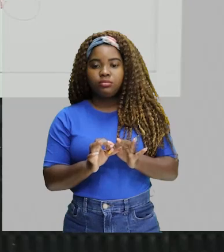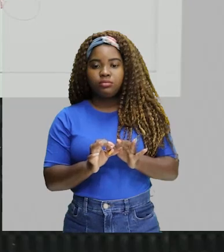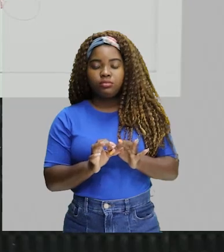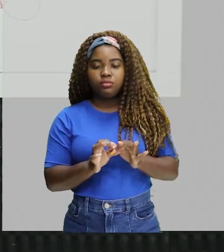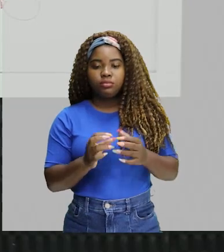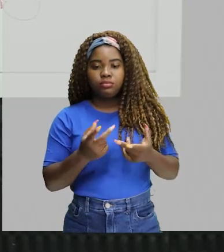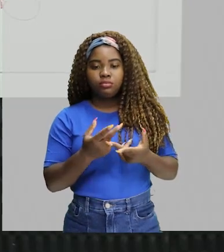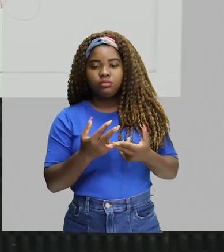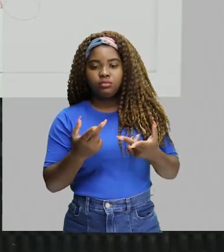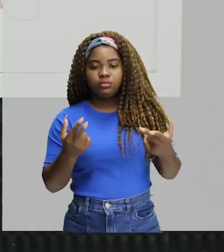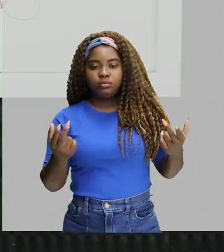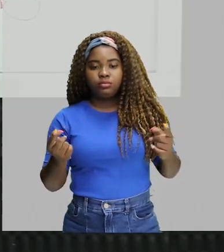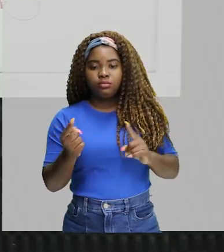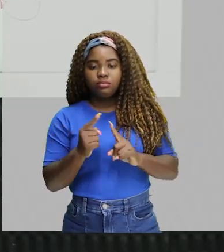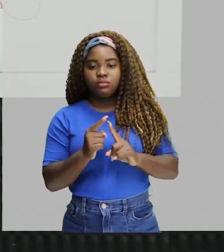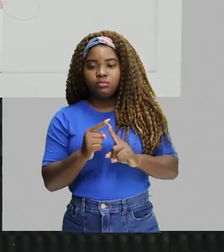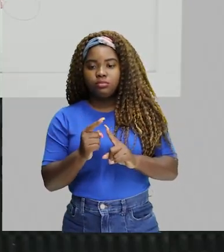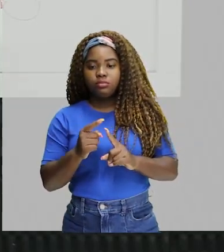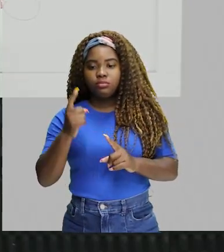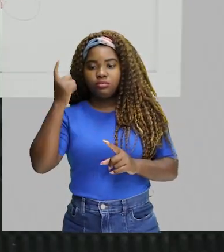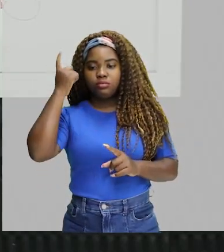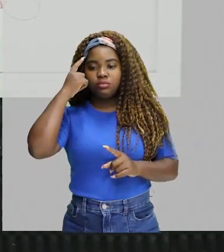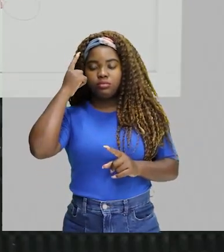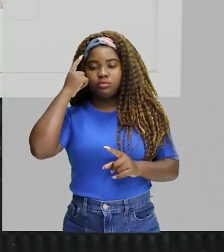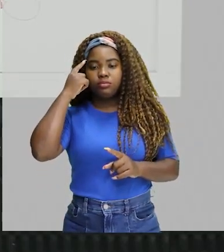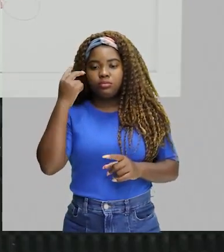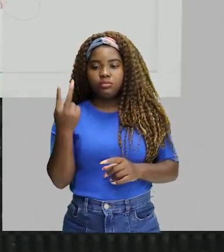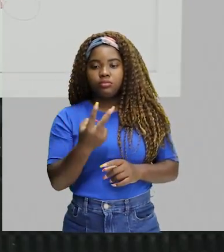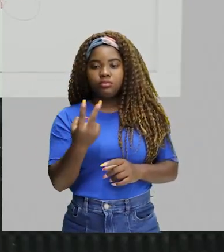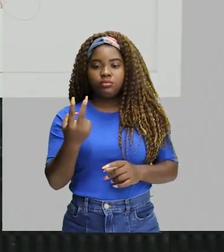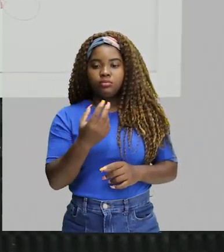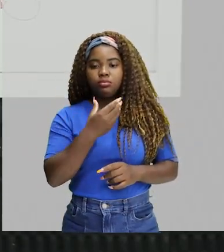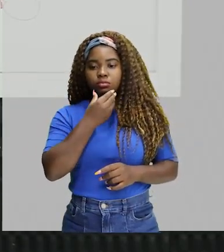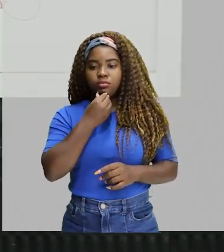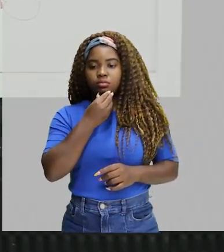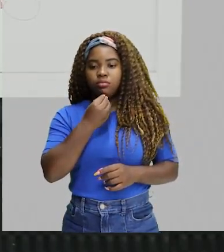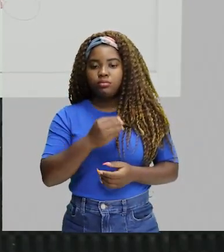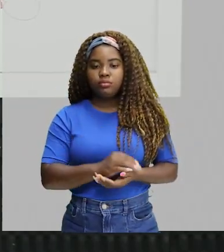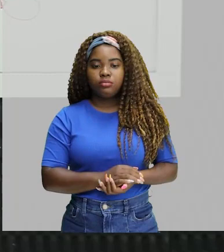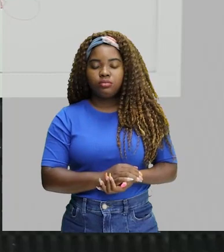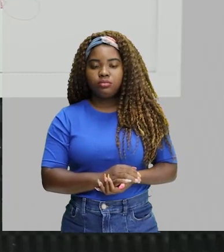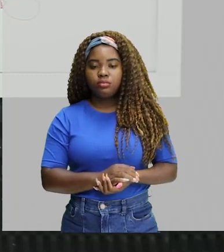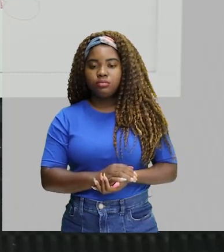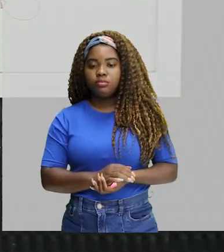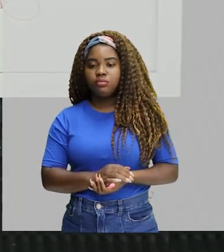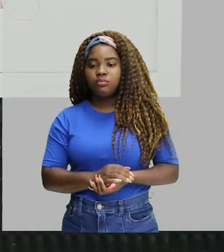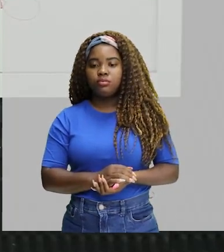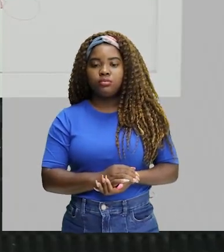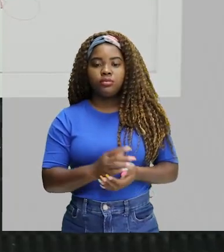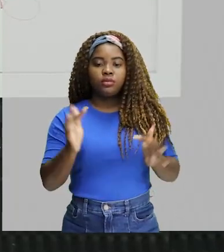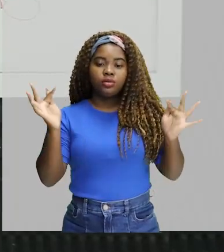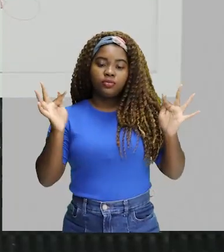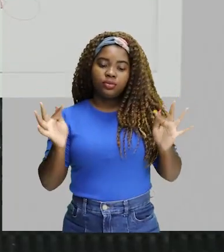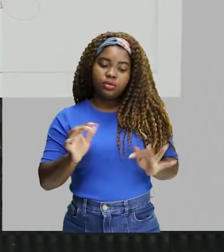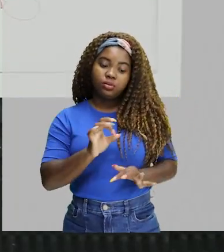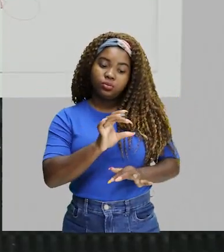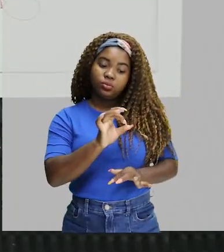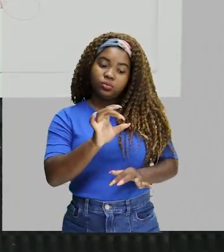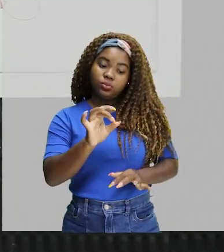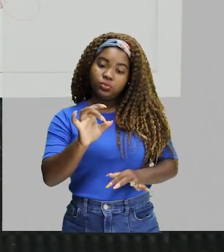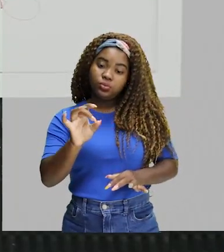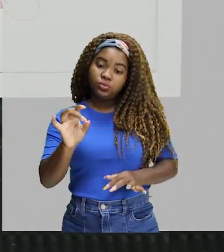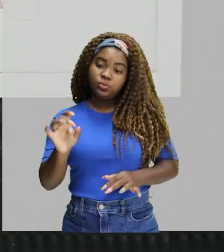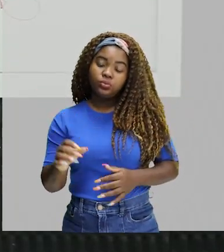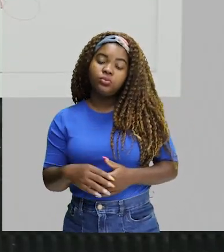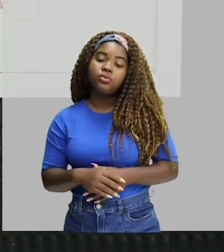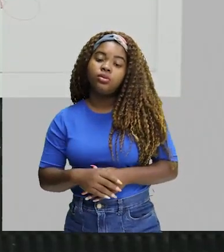grande parte do pensamento platônico e socrático, portanto. O ideal de felicidade de cada um, então, traz